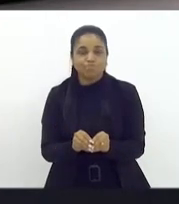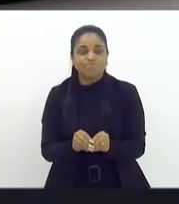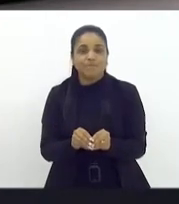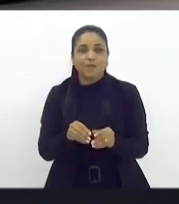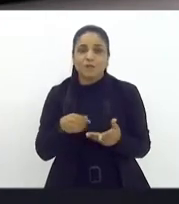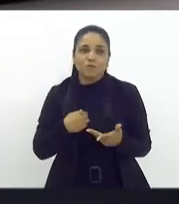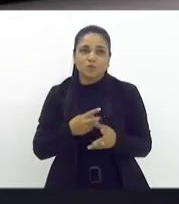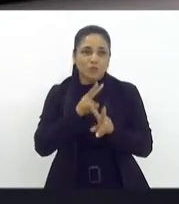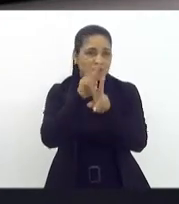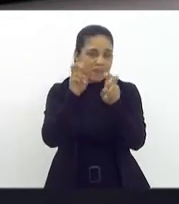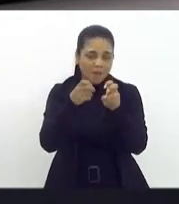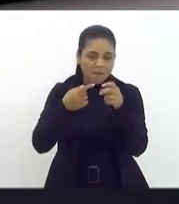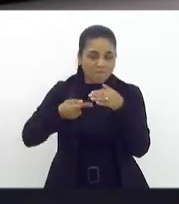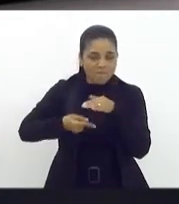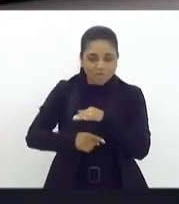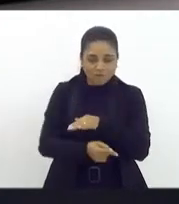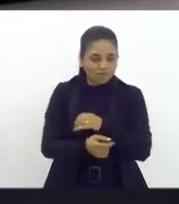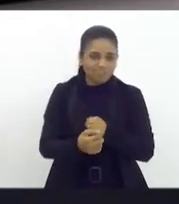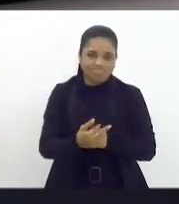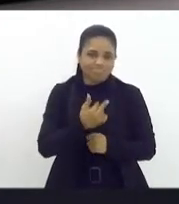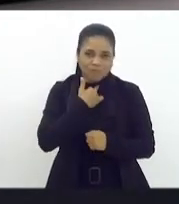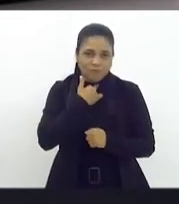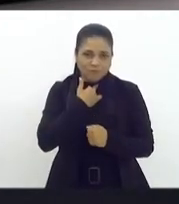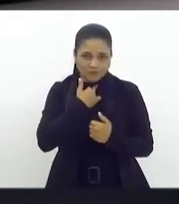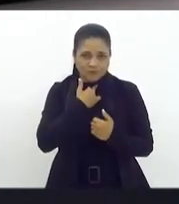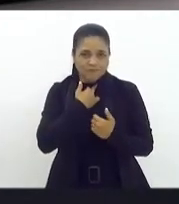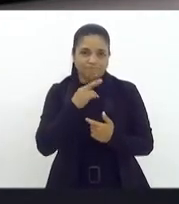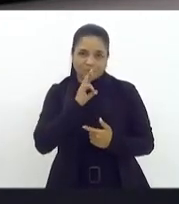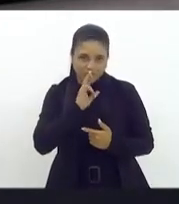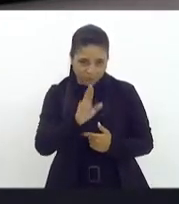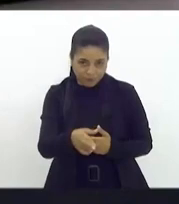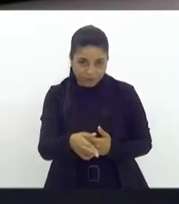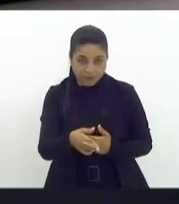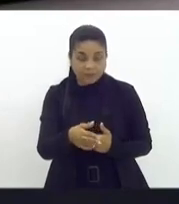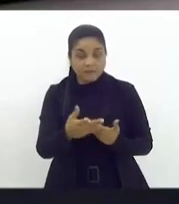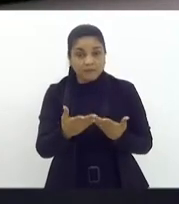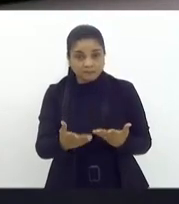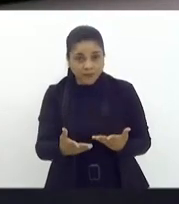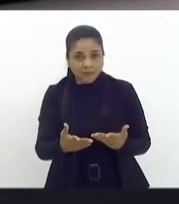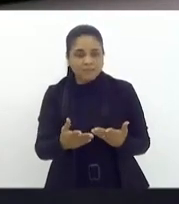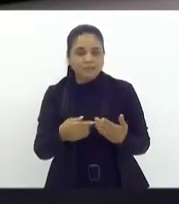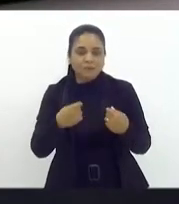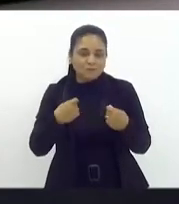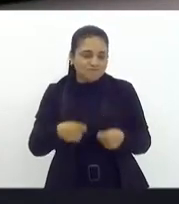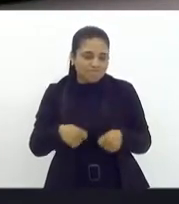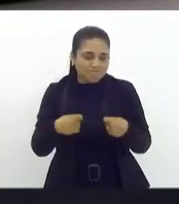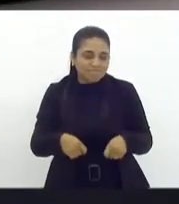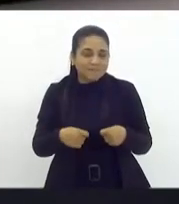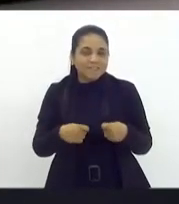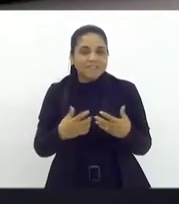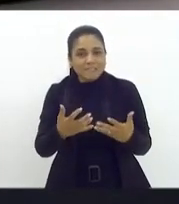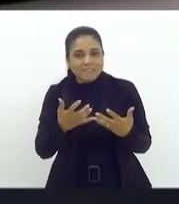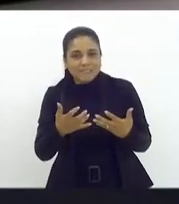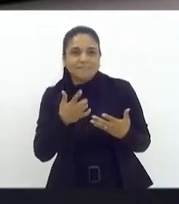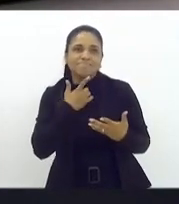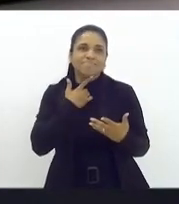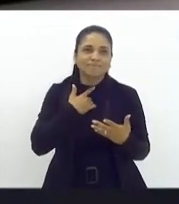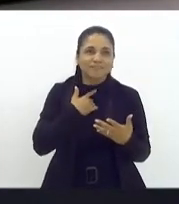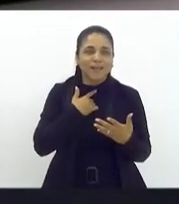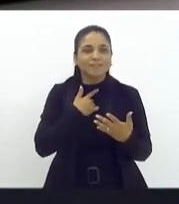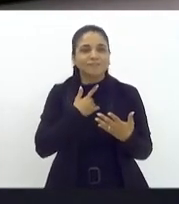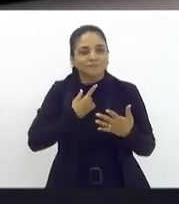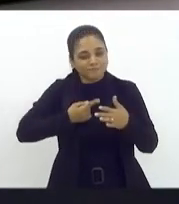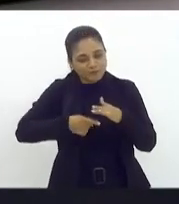profundidade alguns temas que inclusive eu queria merecidamente ter abordado inclusive na minha explanação